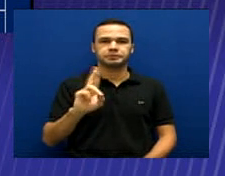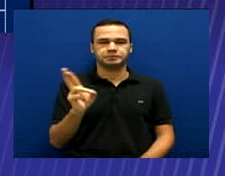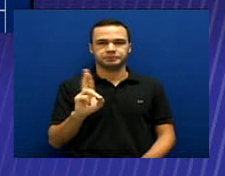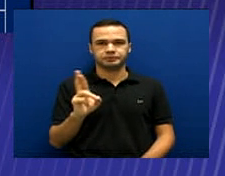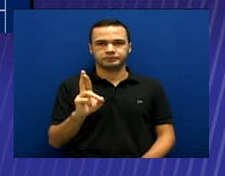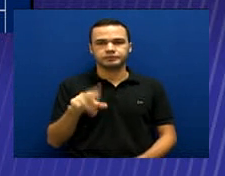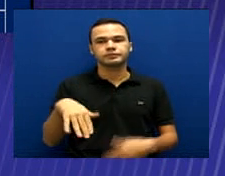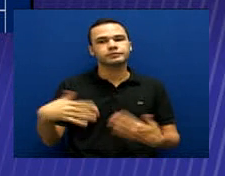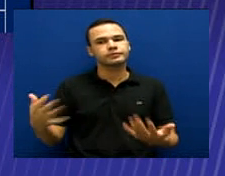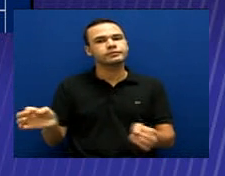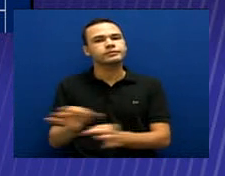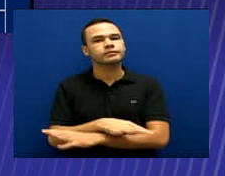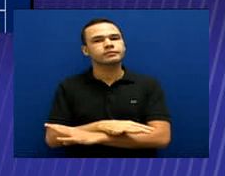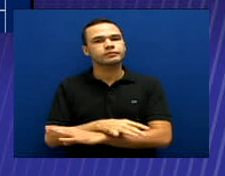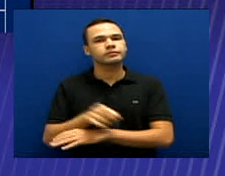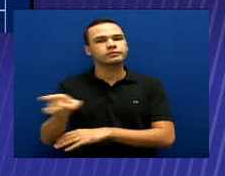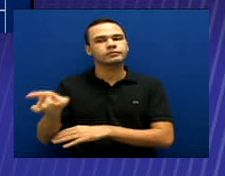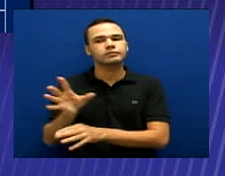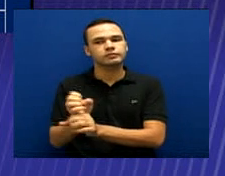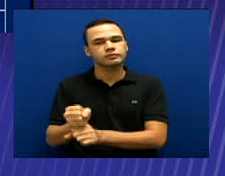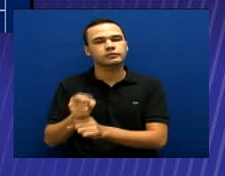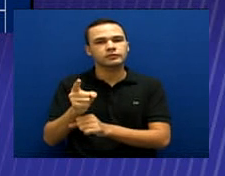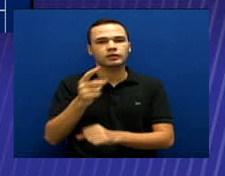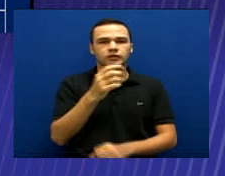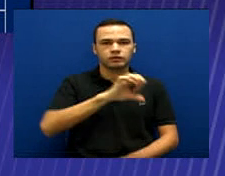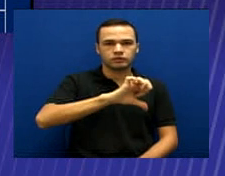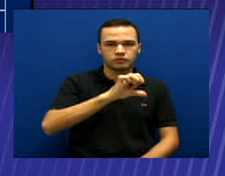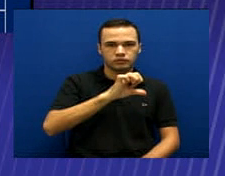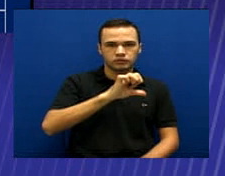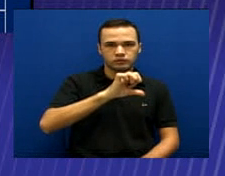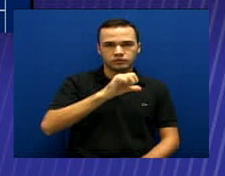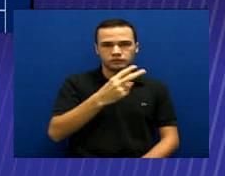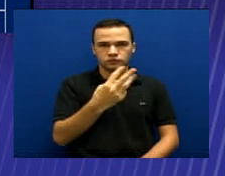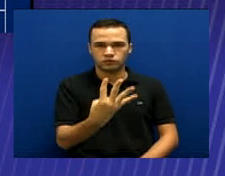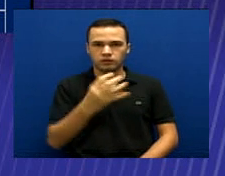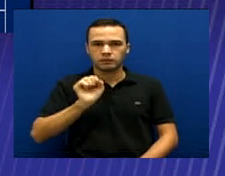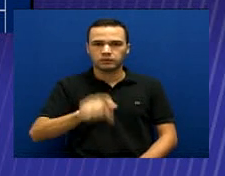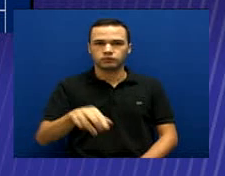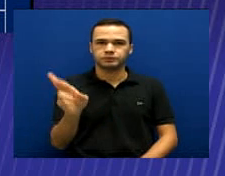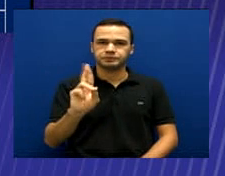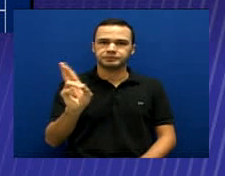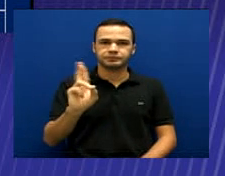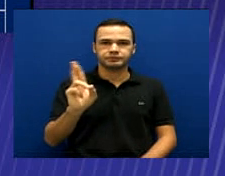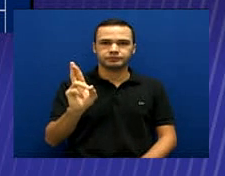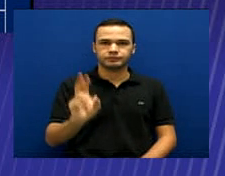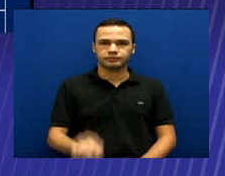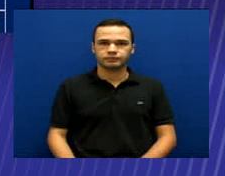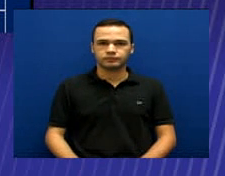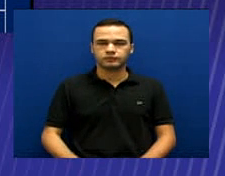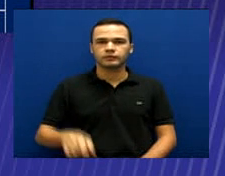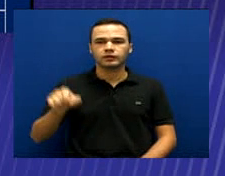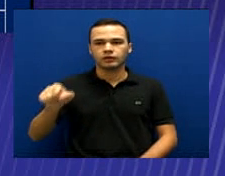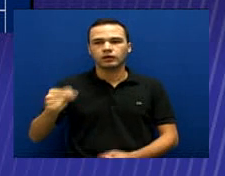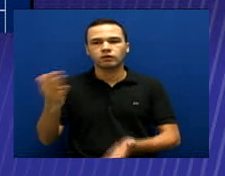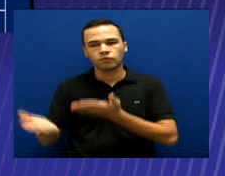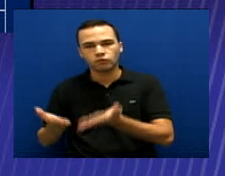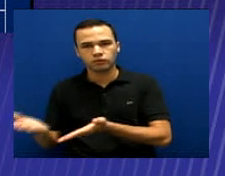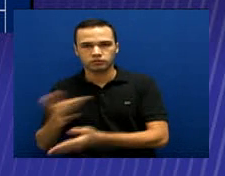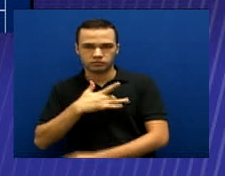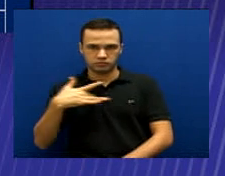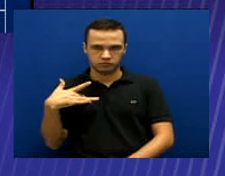resultado primário 924 mil previdência saúde